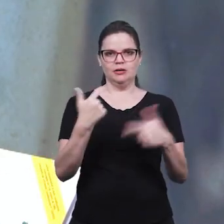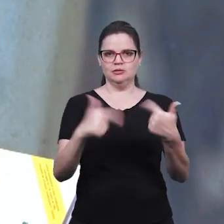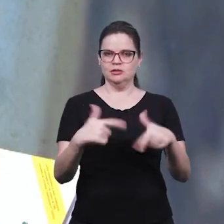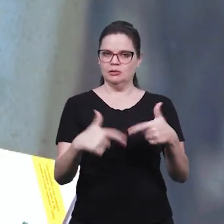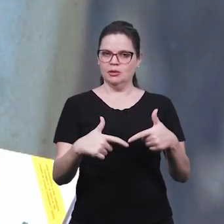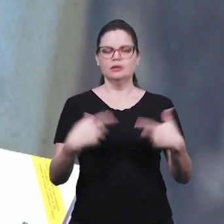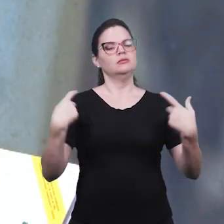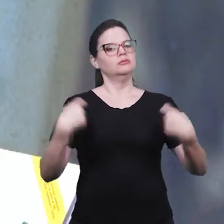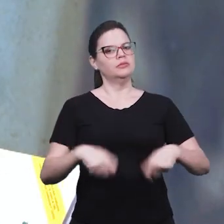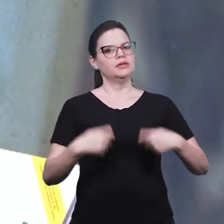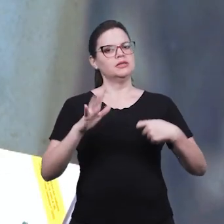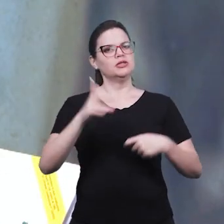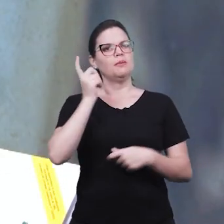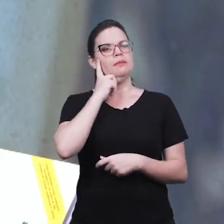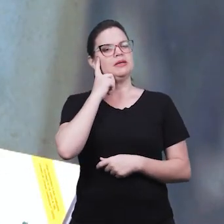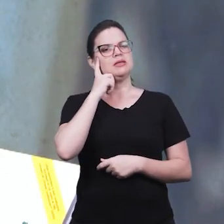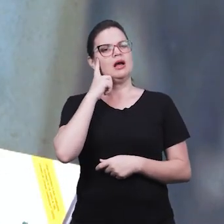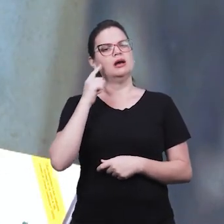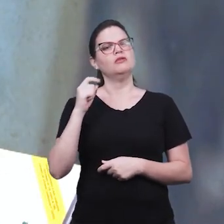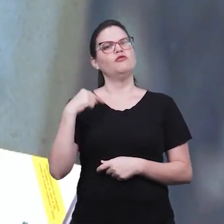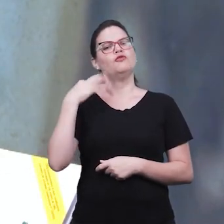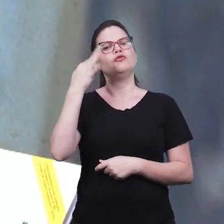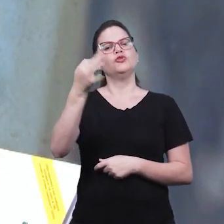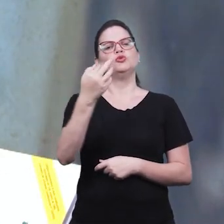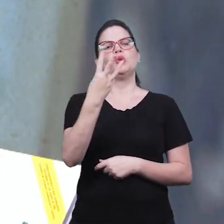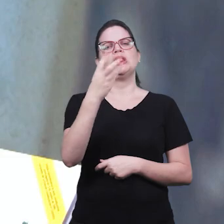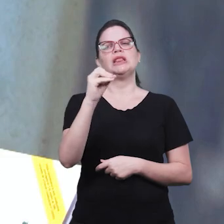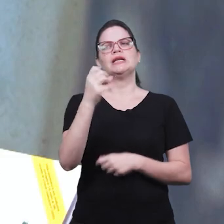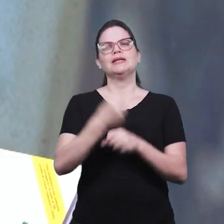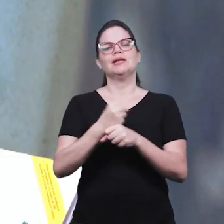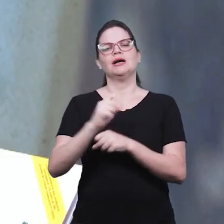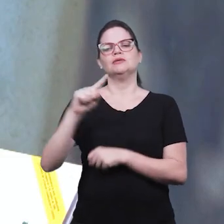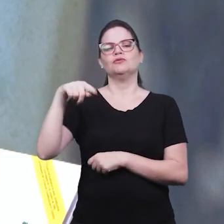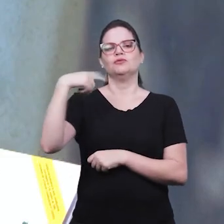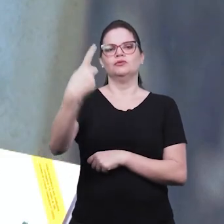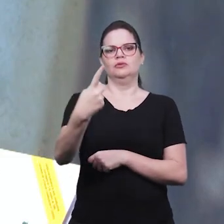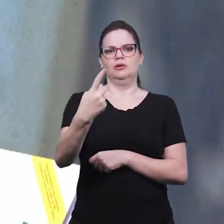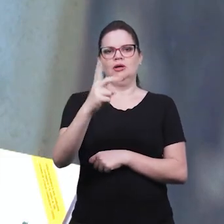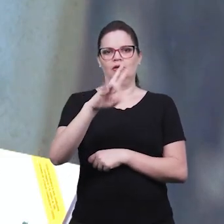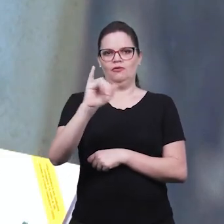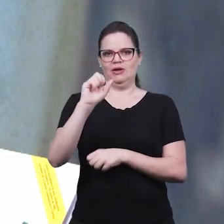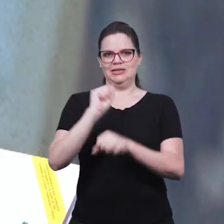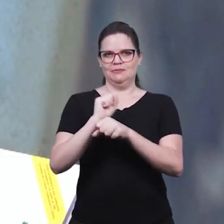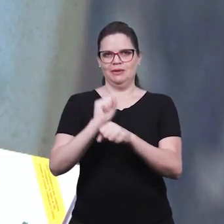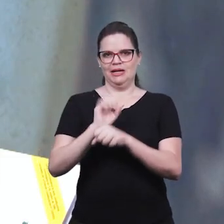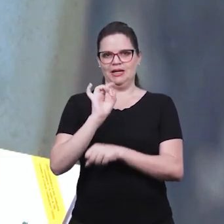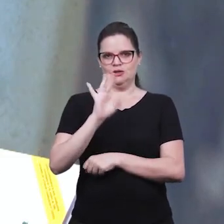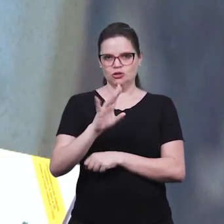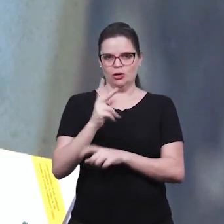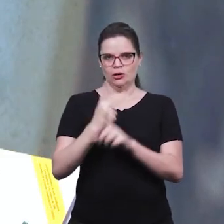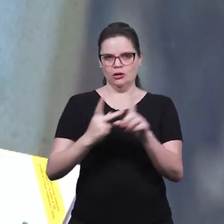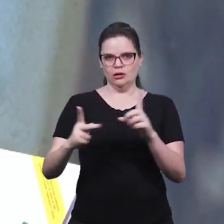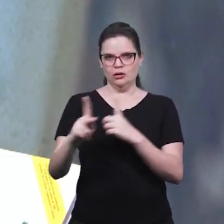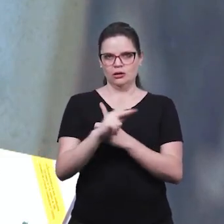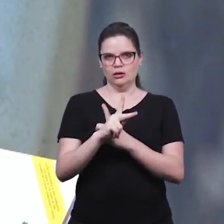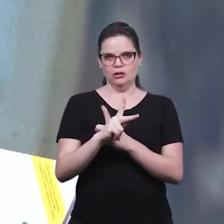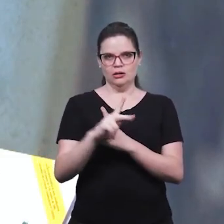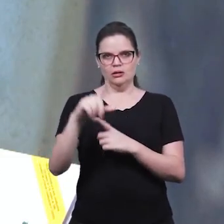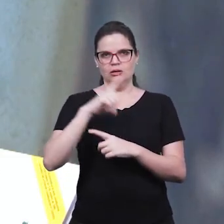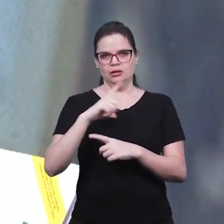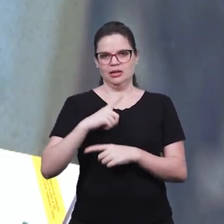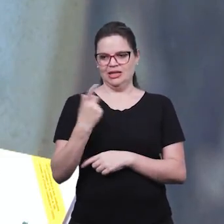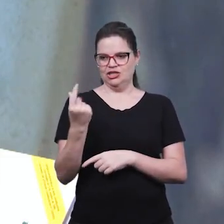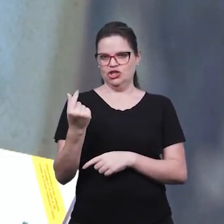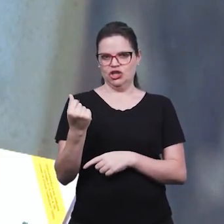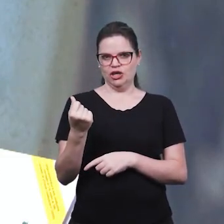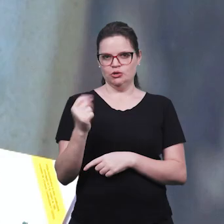trabalho, já tem que estar preparado que o que vai ser daqui a 30 anos. Não esperar somente da Previdência Social que